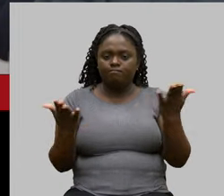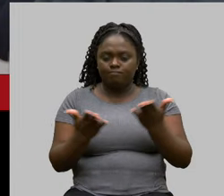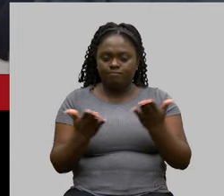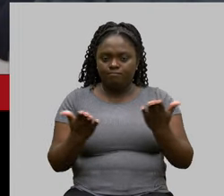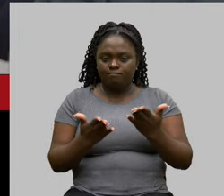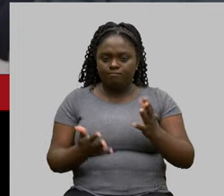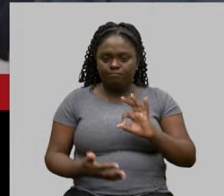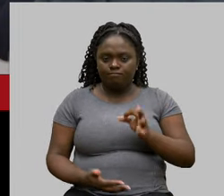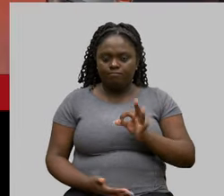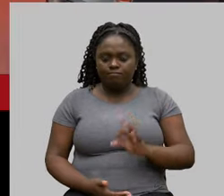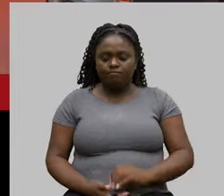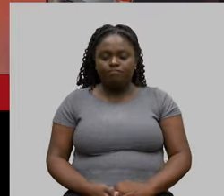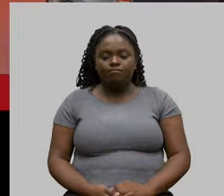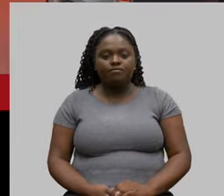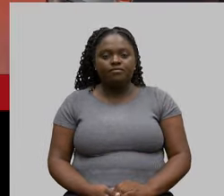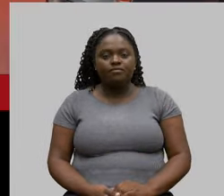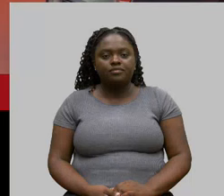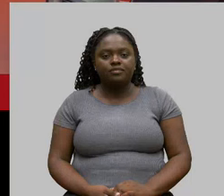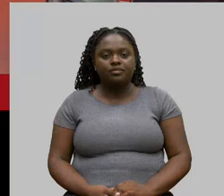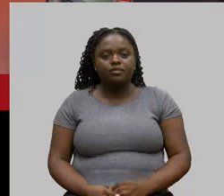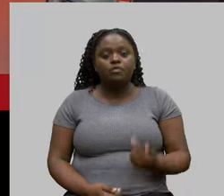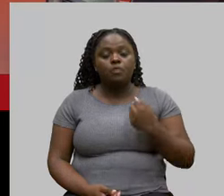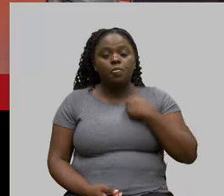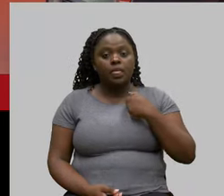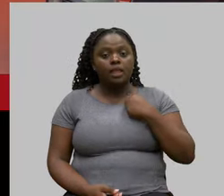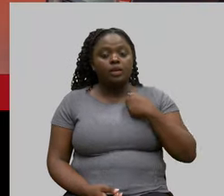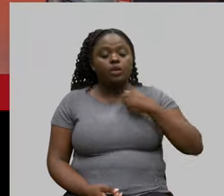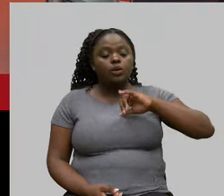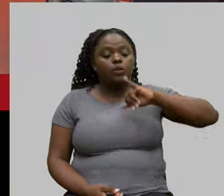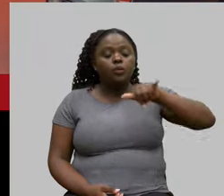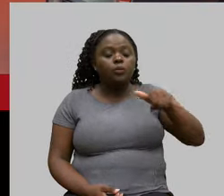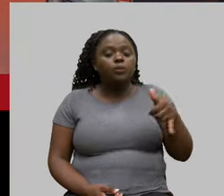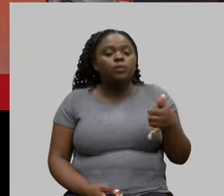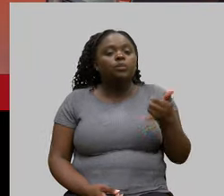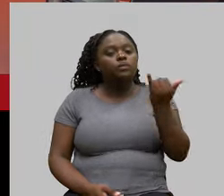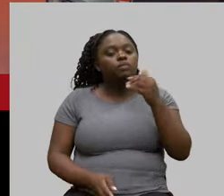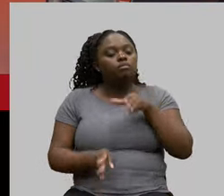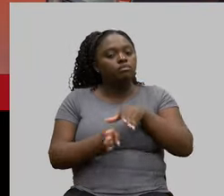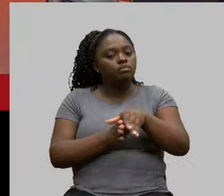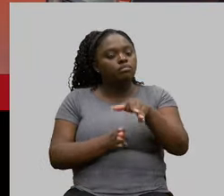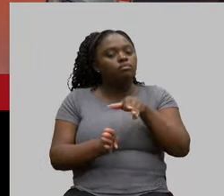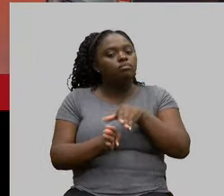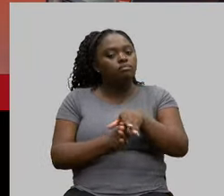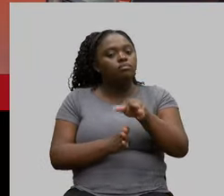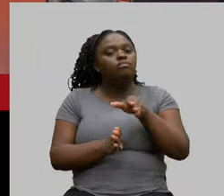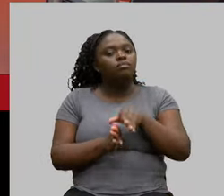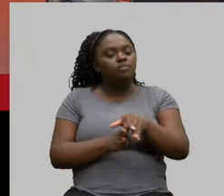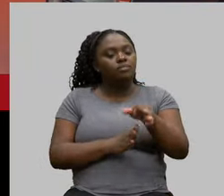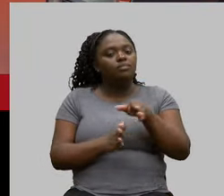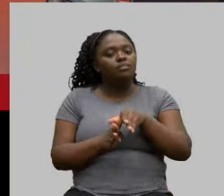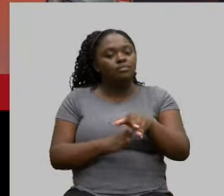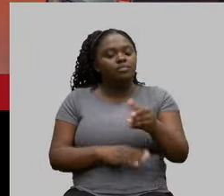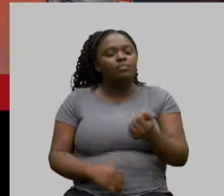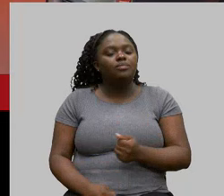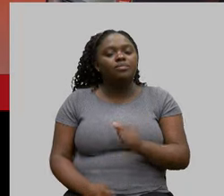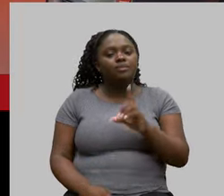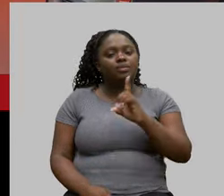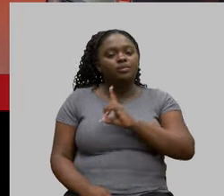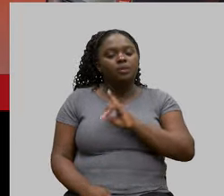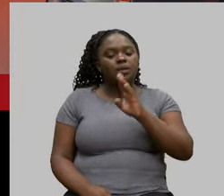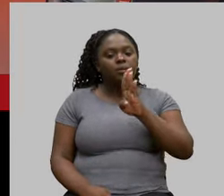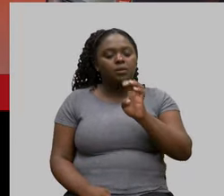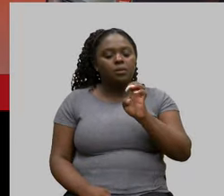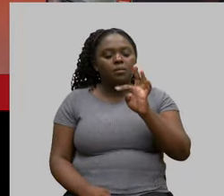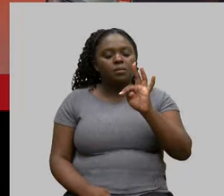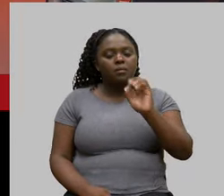agora eu vou aproveitar a orientação do nosso querido companheiro deputado então professor